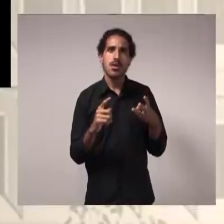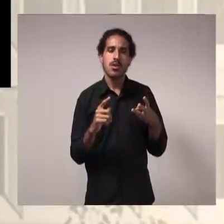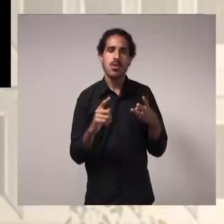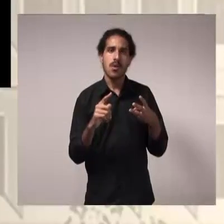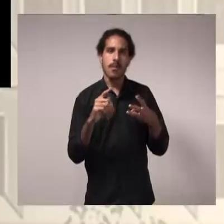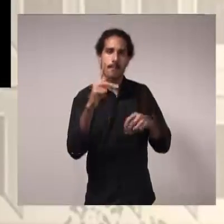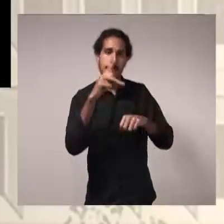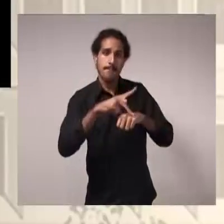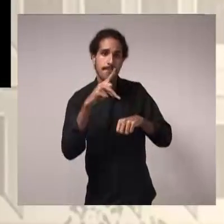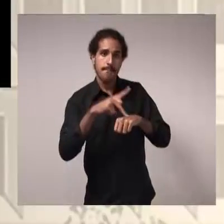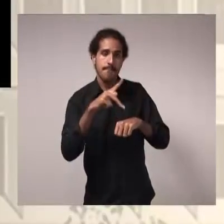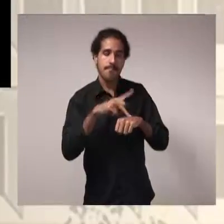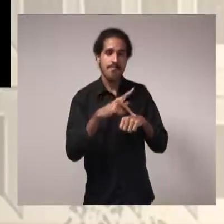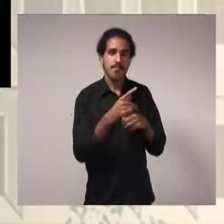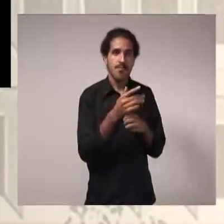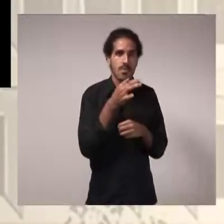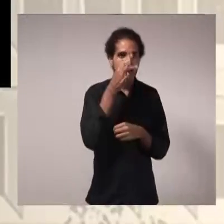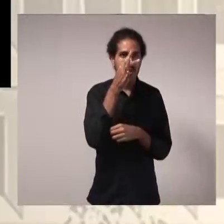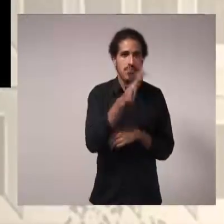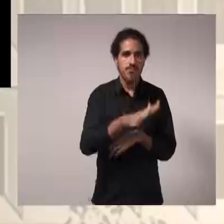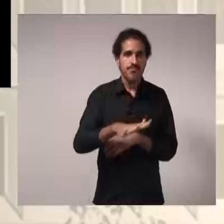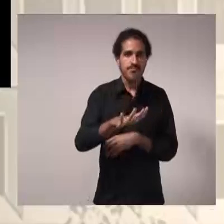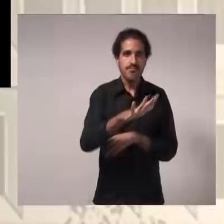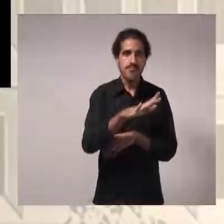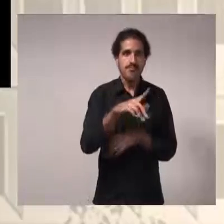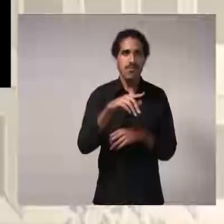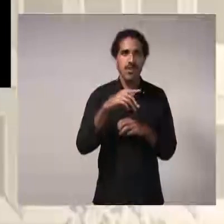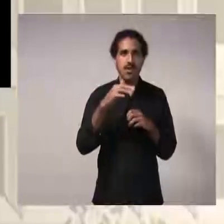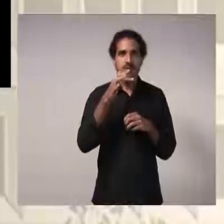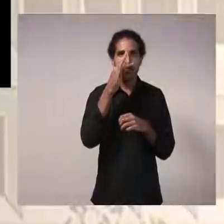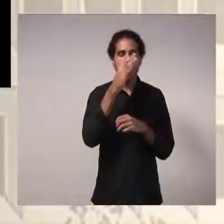pedra, contrastando com a outra planta lá no fundo.